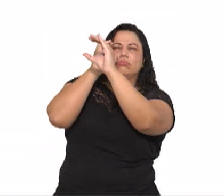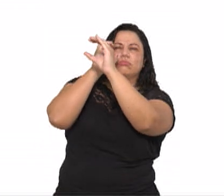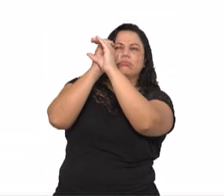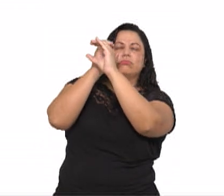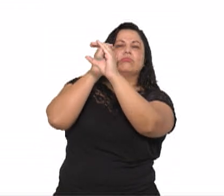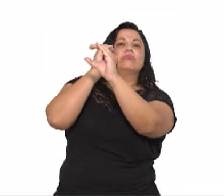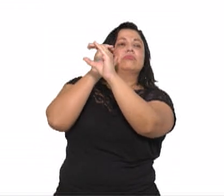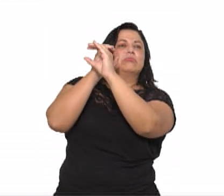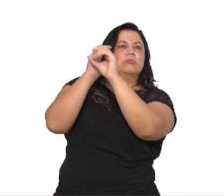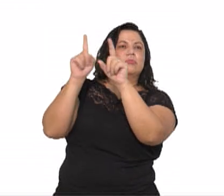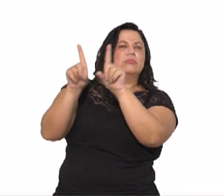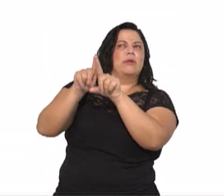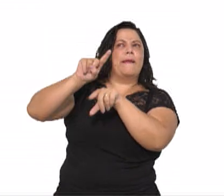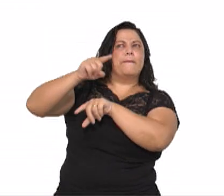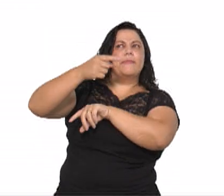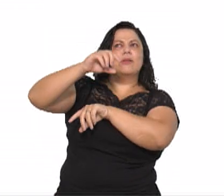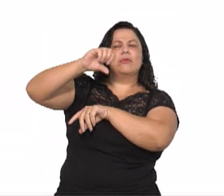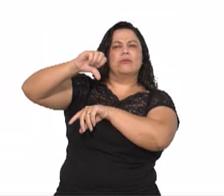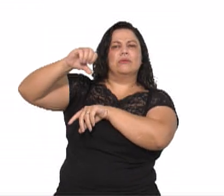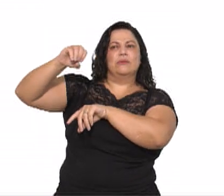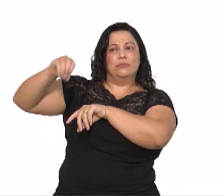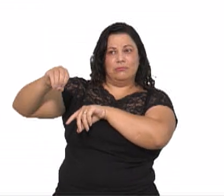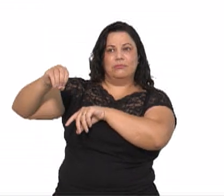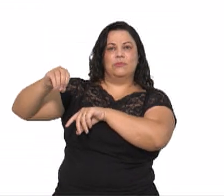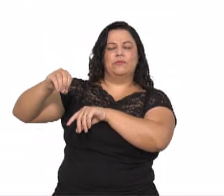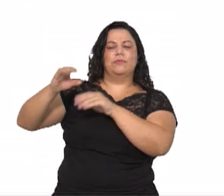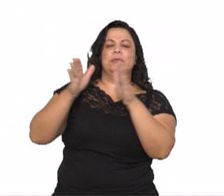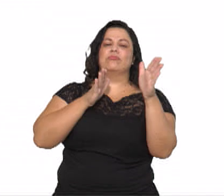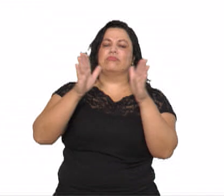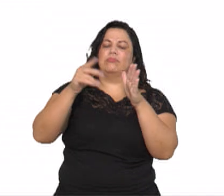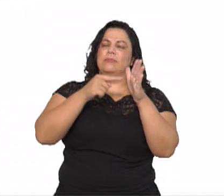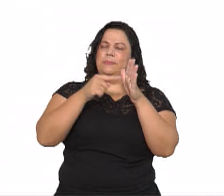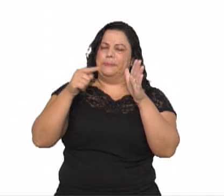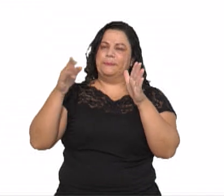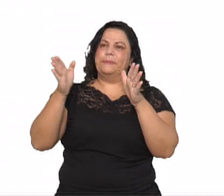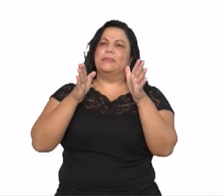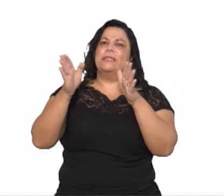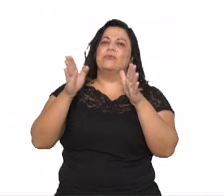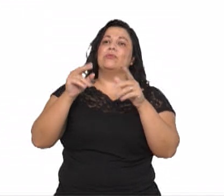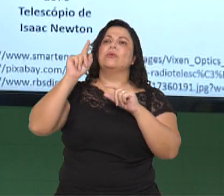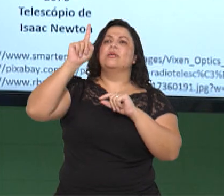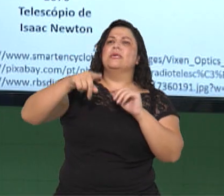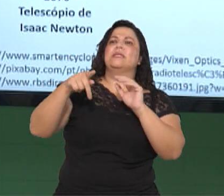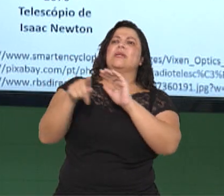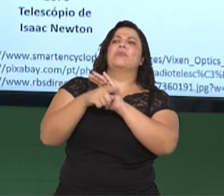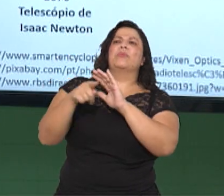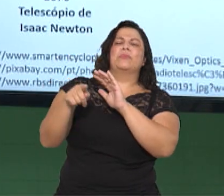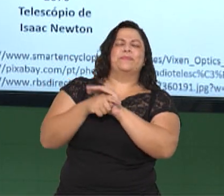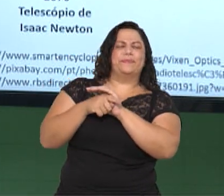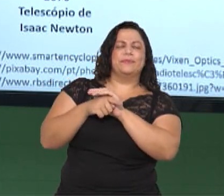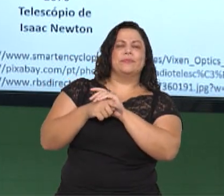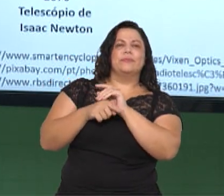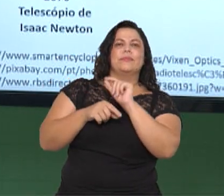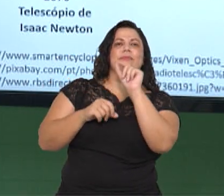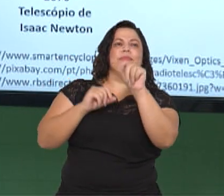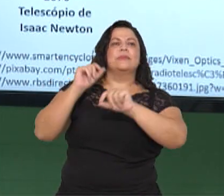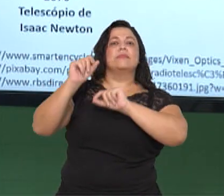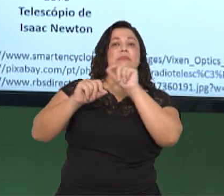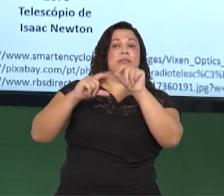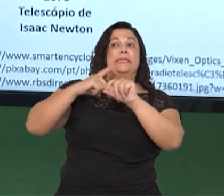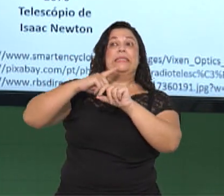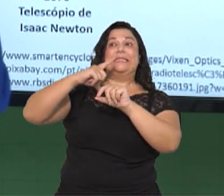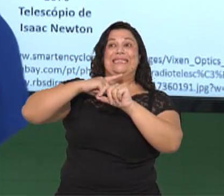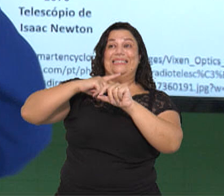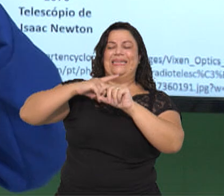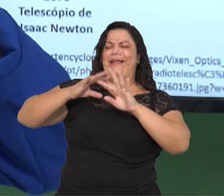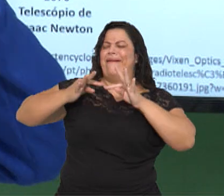1990, mais ou menos, foi o período de lançamento dele. Esse telescópio, o Hubble, ele tem toda